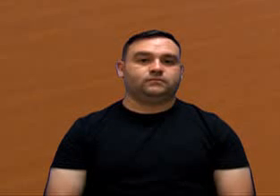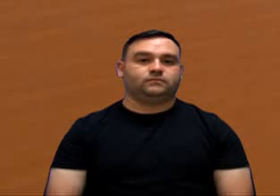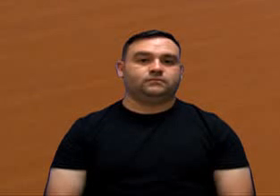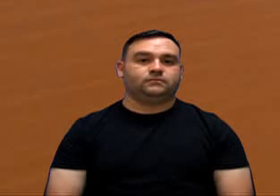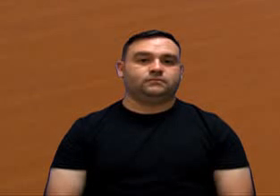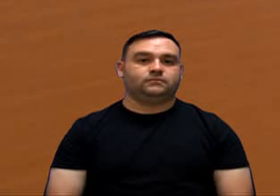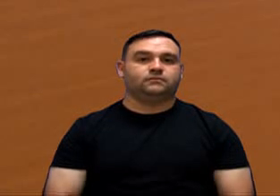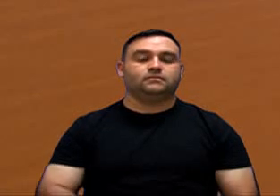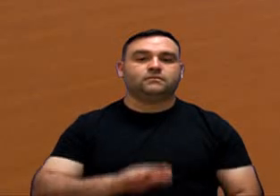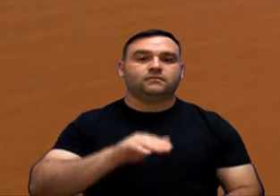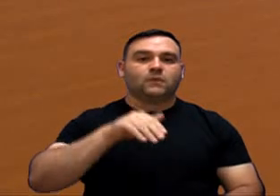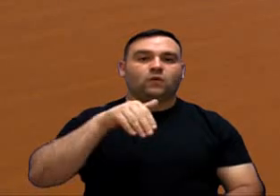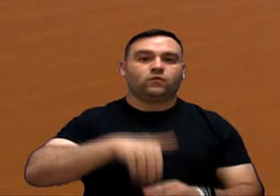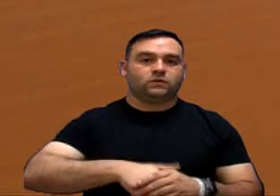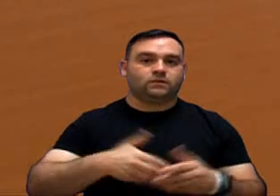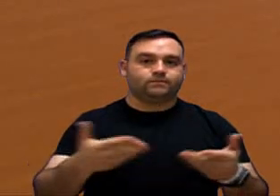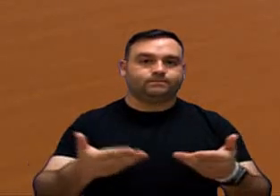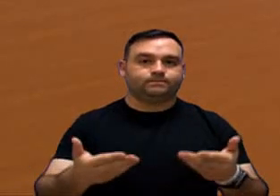É votação.